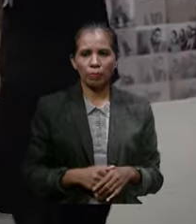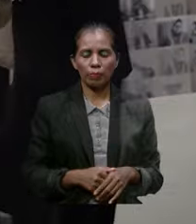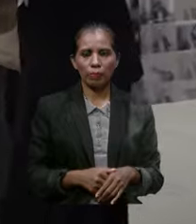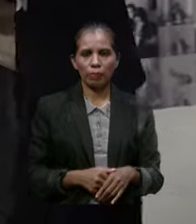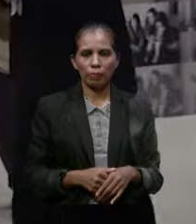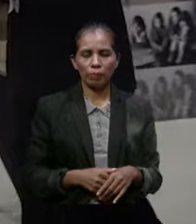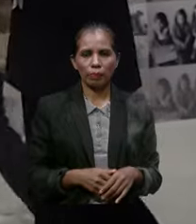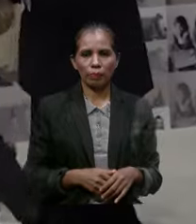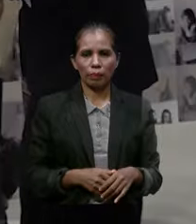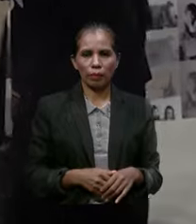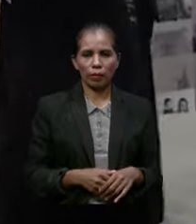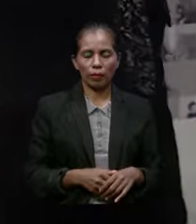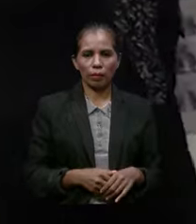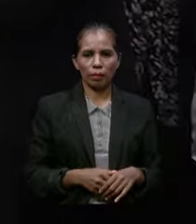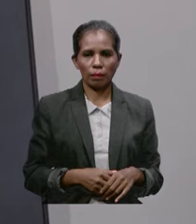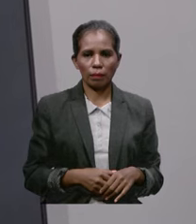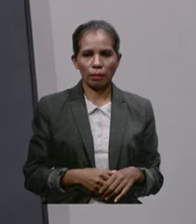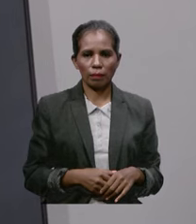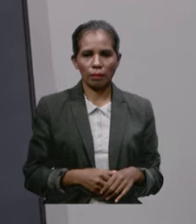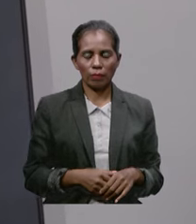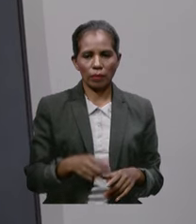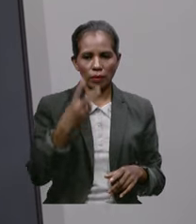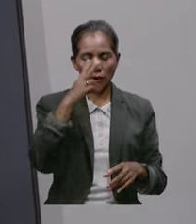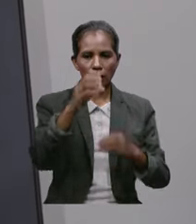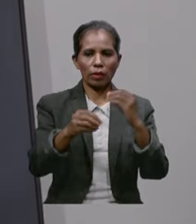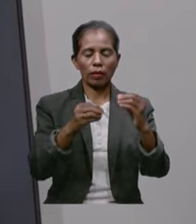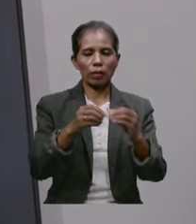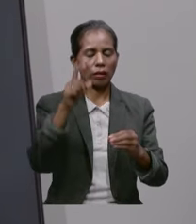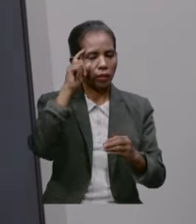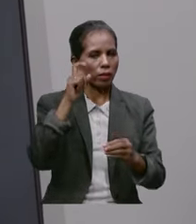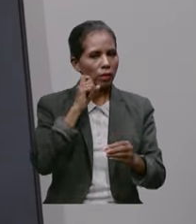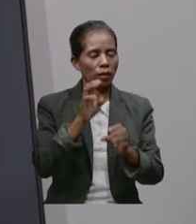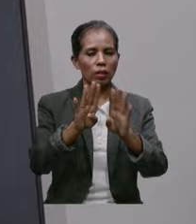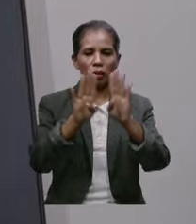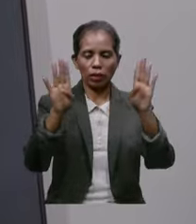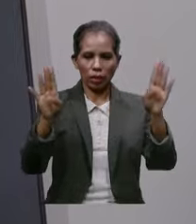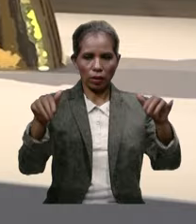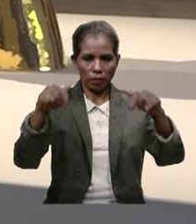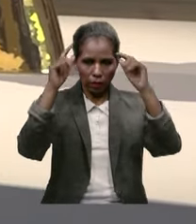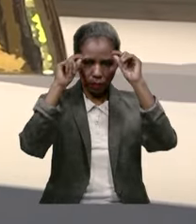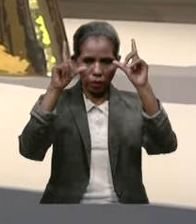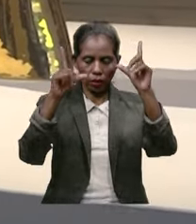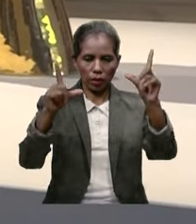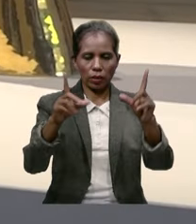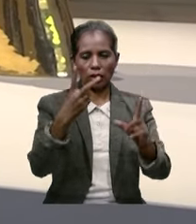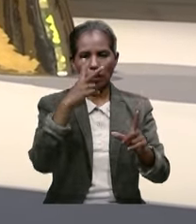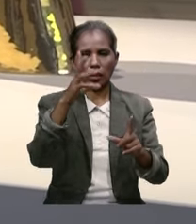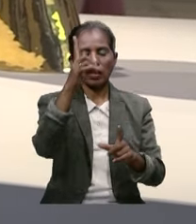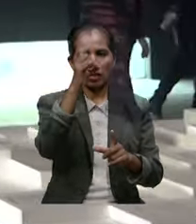A foi visita a Zarin Arsenale e a Tucutolo Lorai Coras Itália, Sanana halo abertura para o pavilhão Timor-Leste e a Zarin